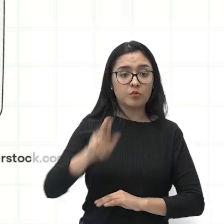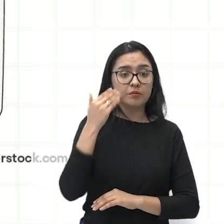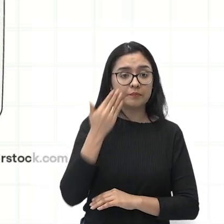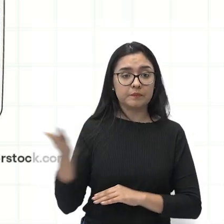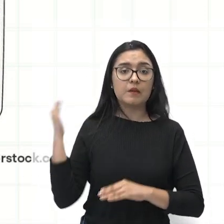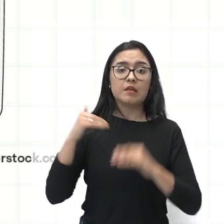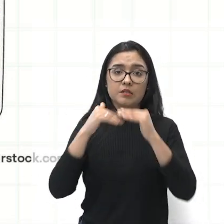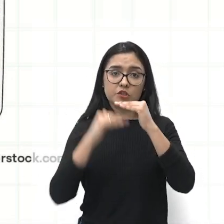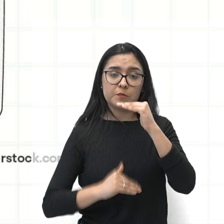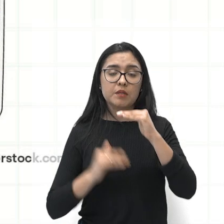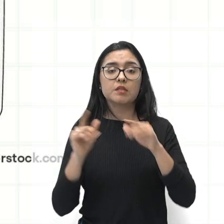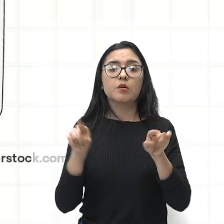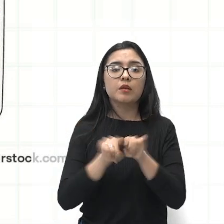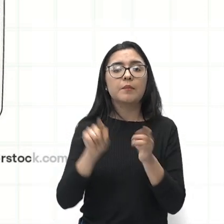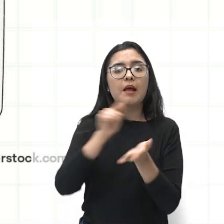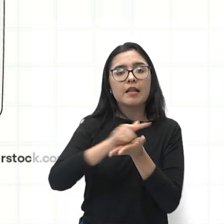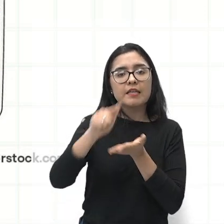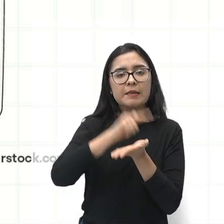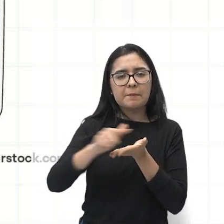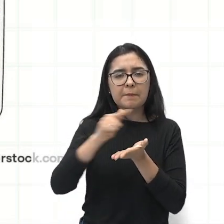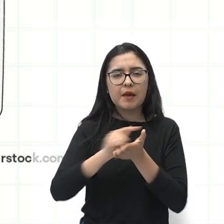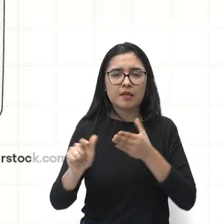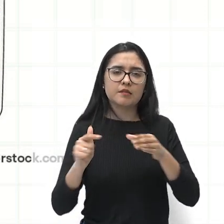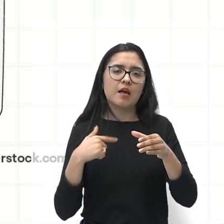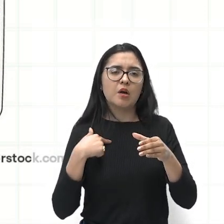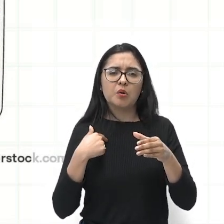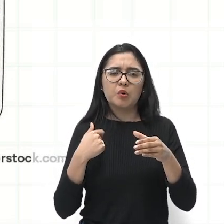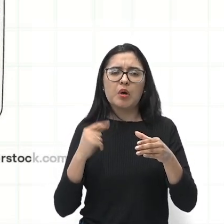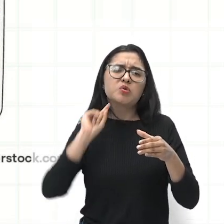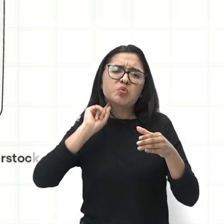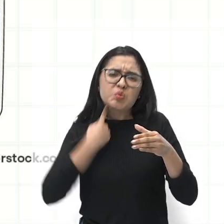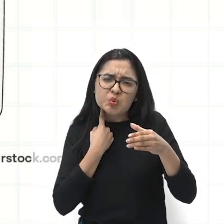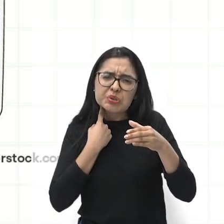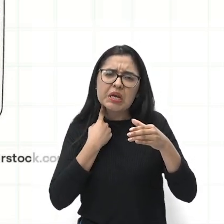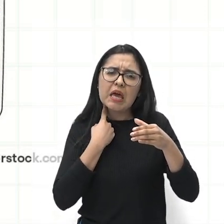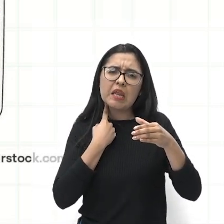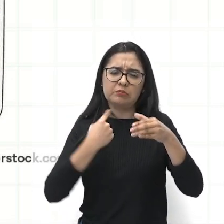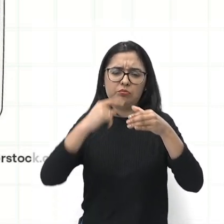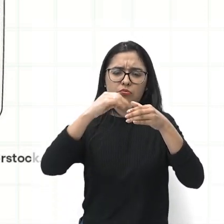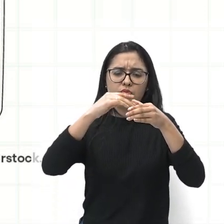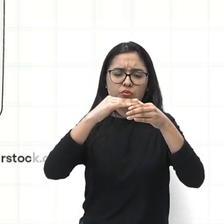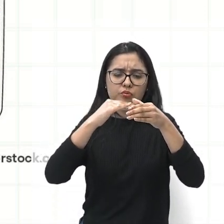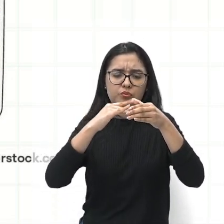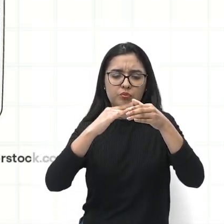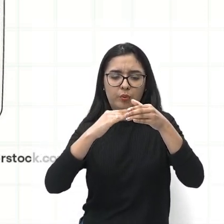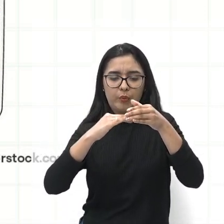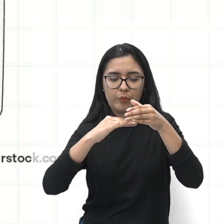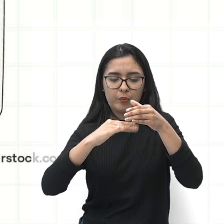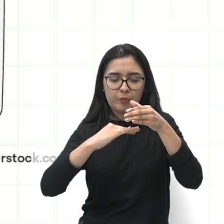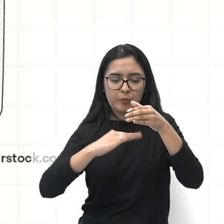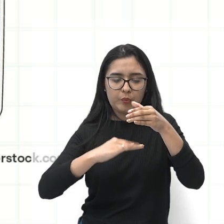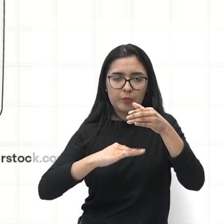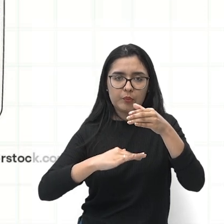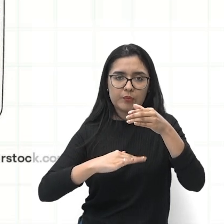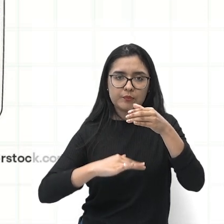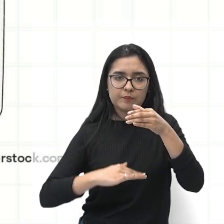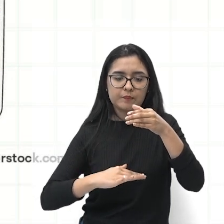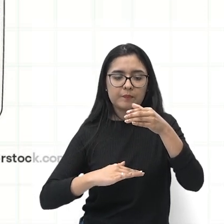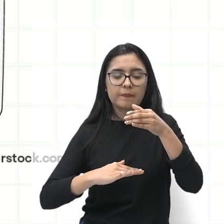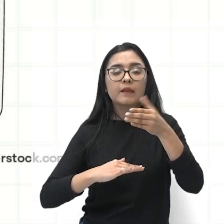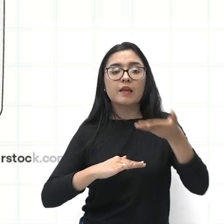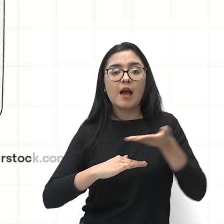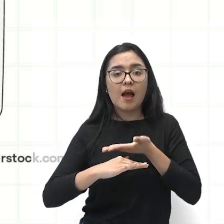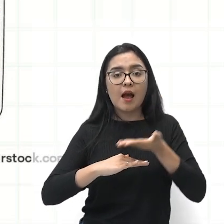da sedimentação, ou seja, as impurezas que estão na água, né, elas vão se depositar e a parte